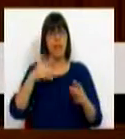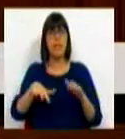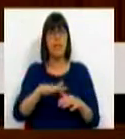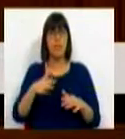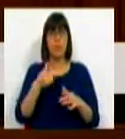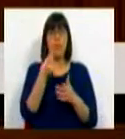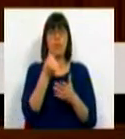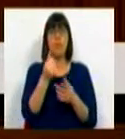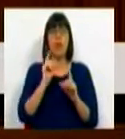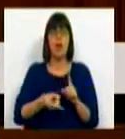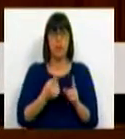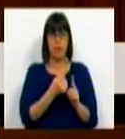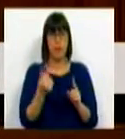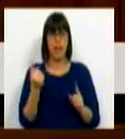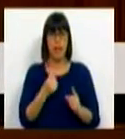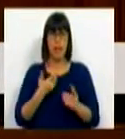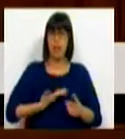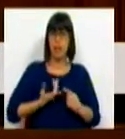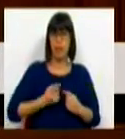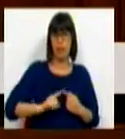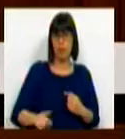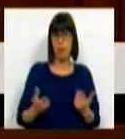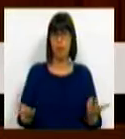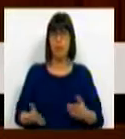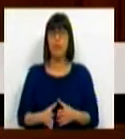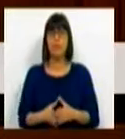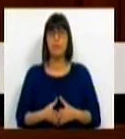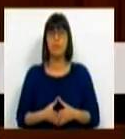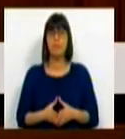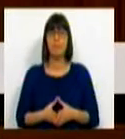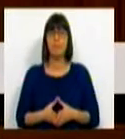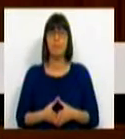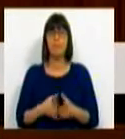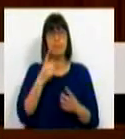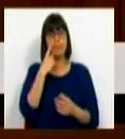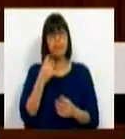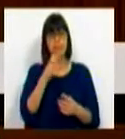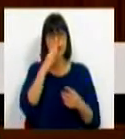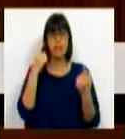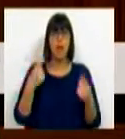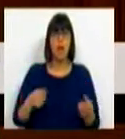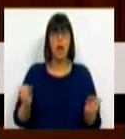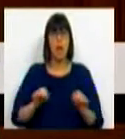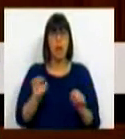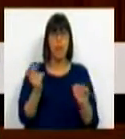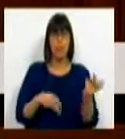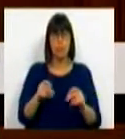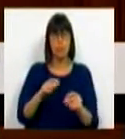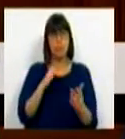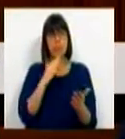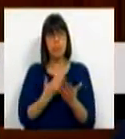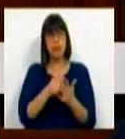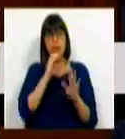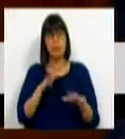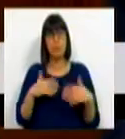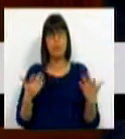situação financeira de cada um dos devedores. E verificar se existem os tais eventos que de alguma forma